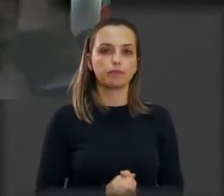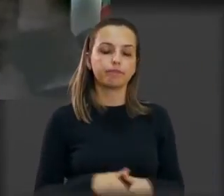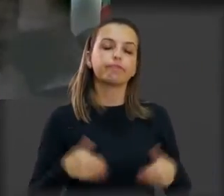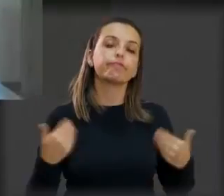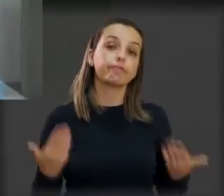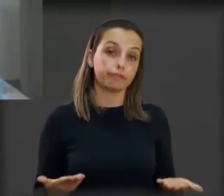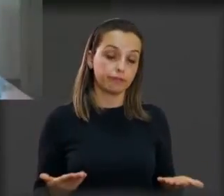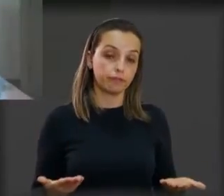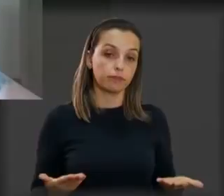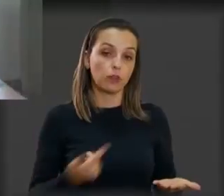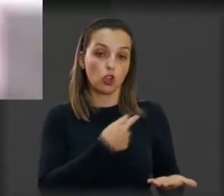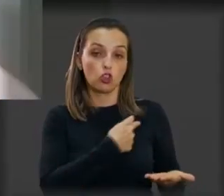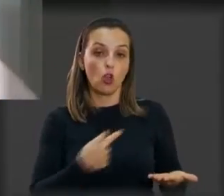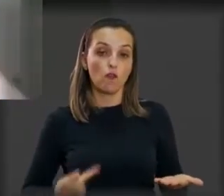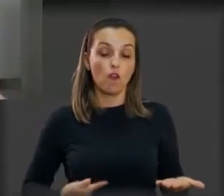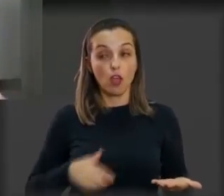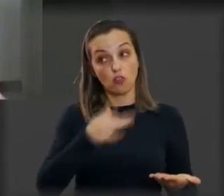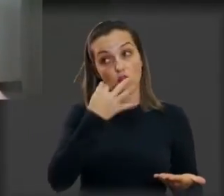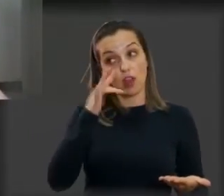entendeu? O governo federal, ele